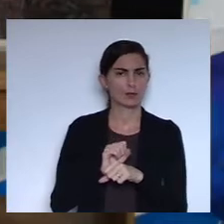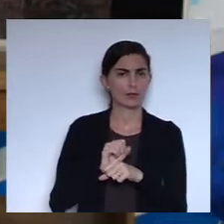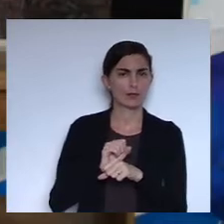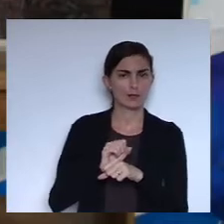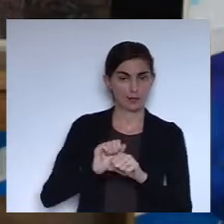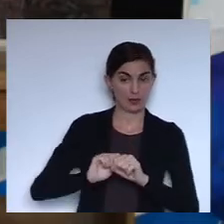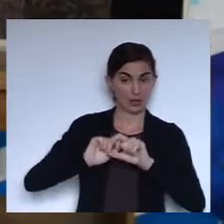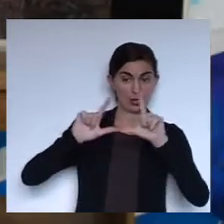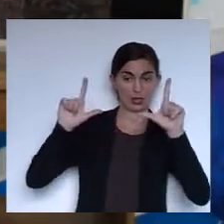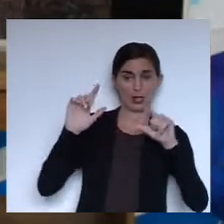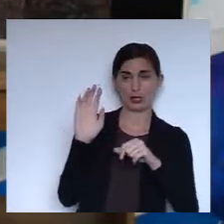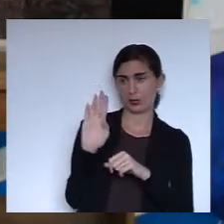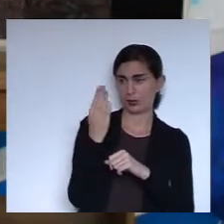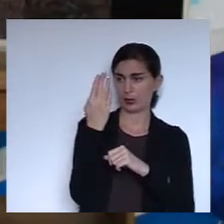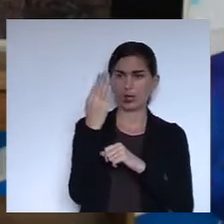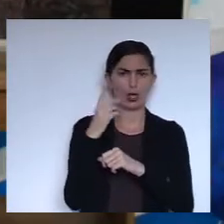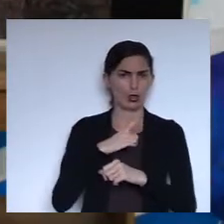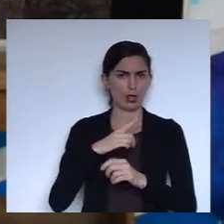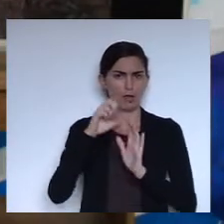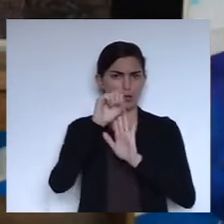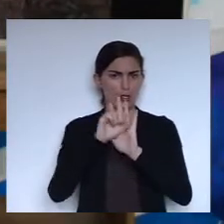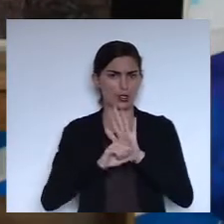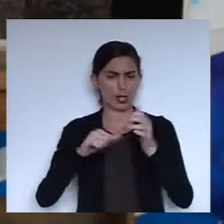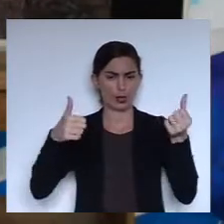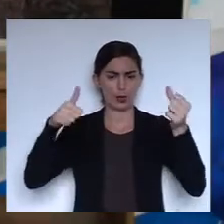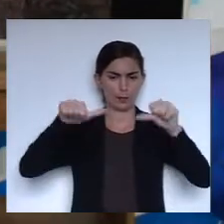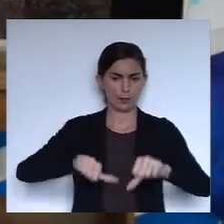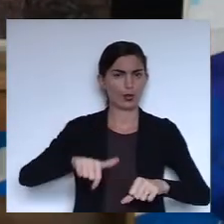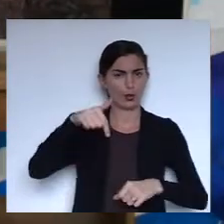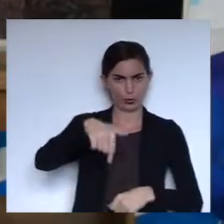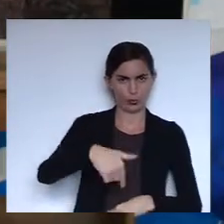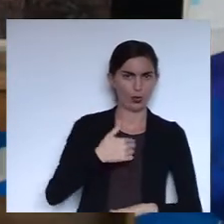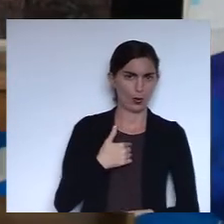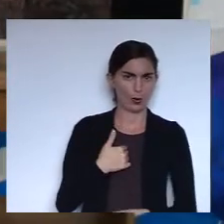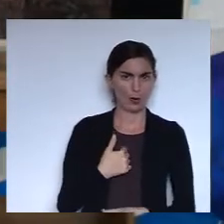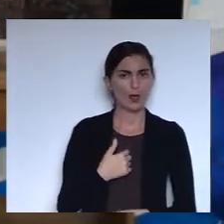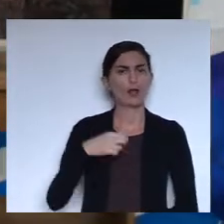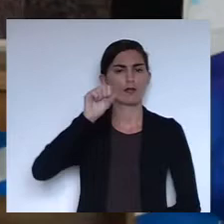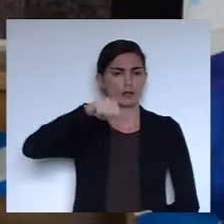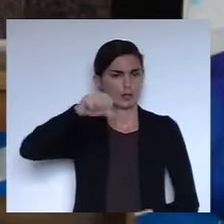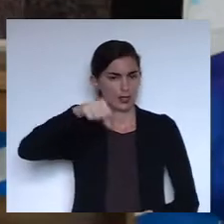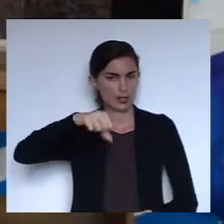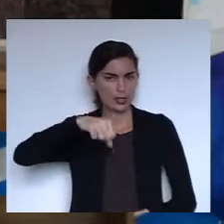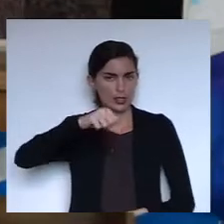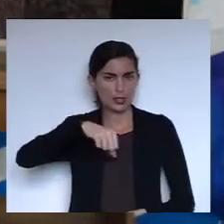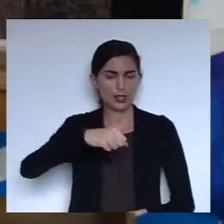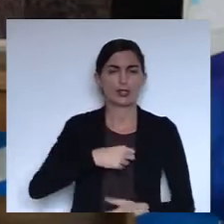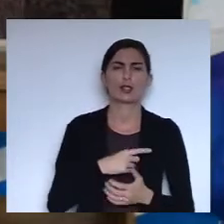Espelho meu, teve um século pior do que o meu? Sim!